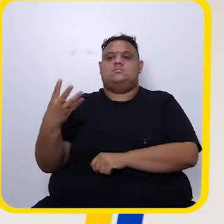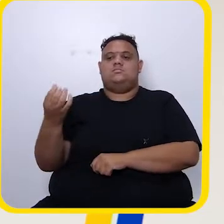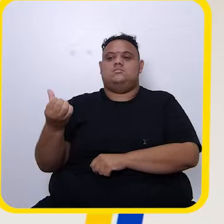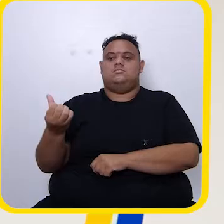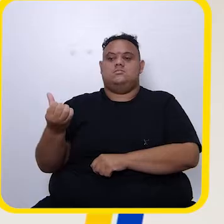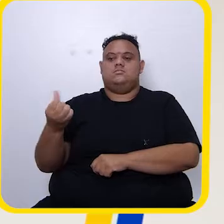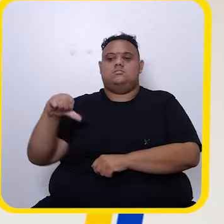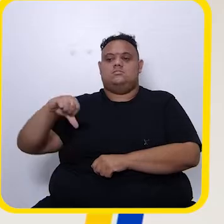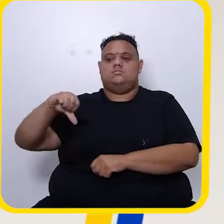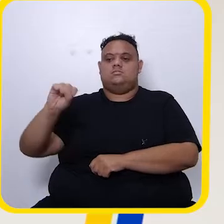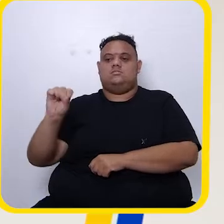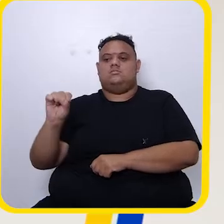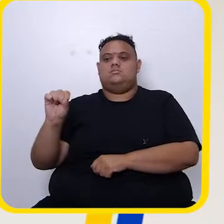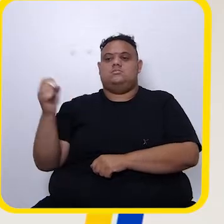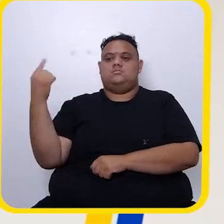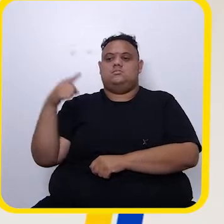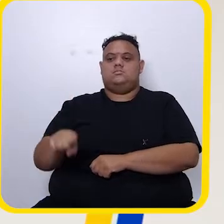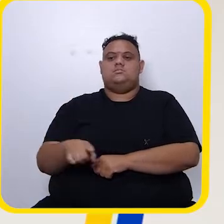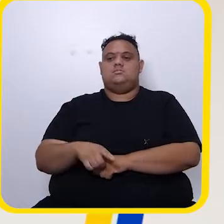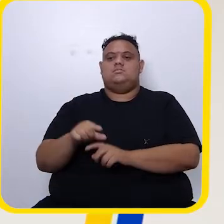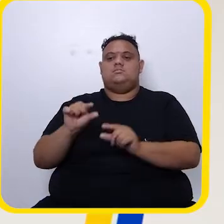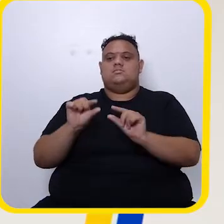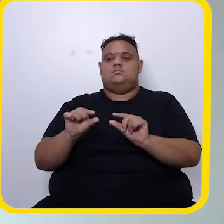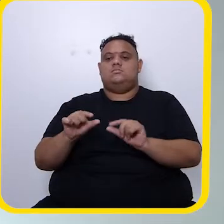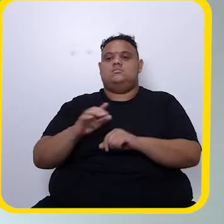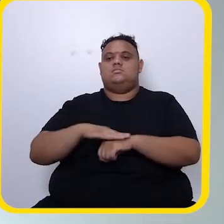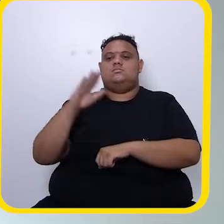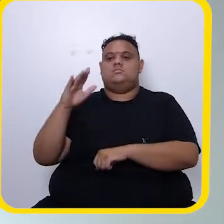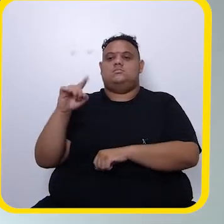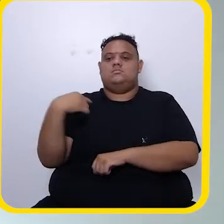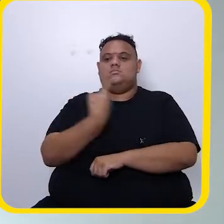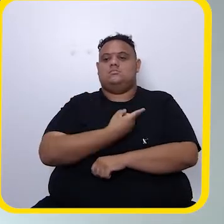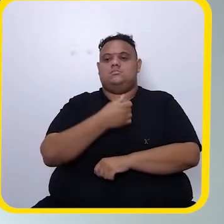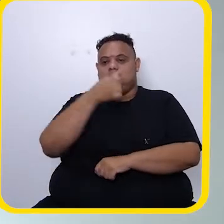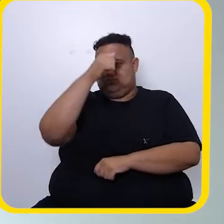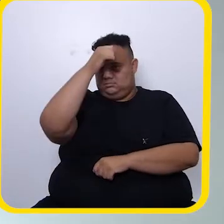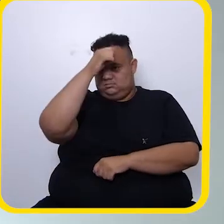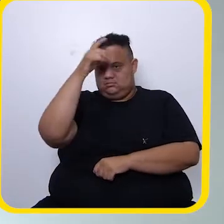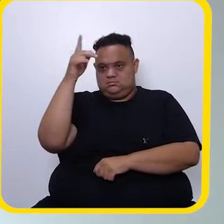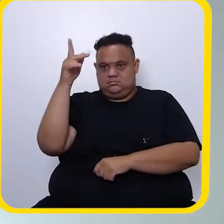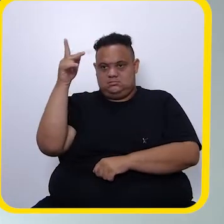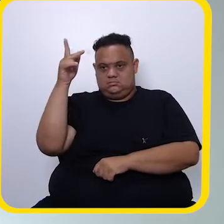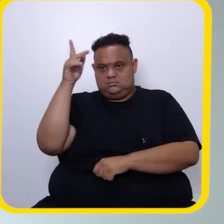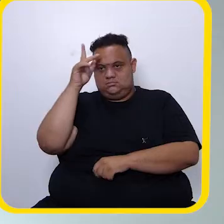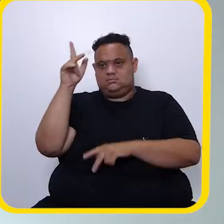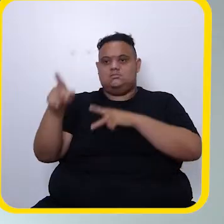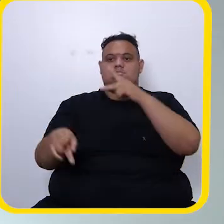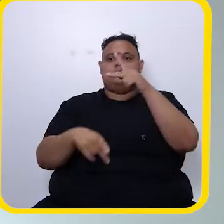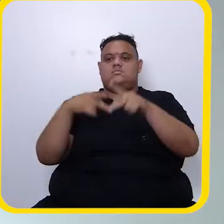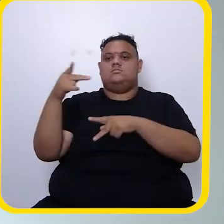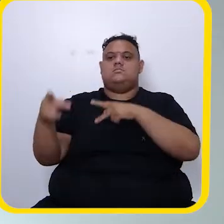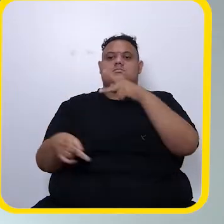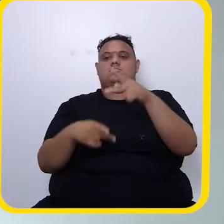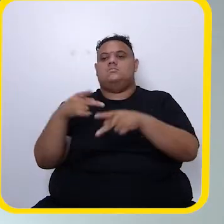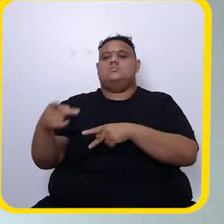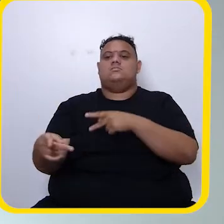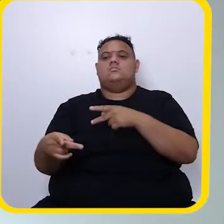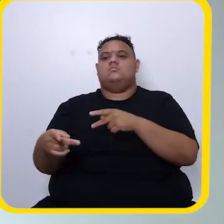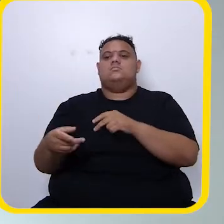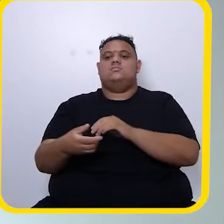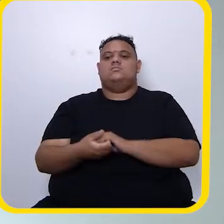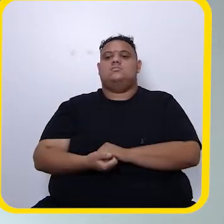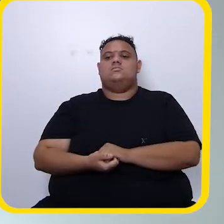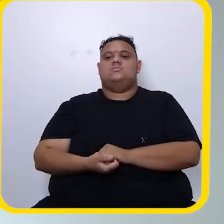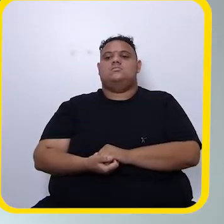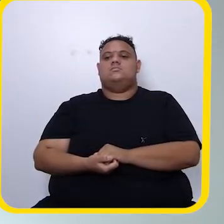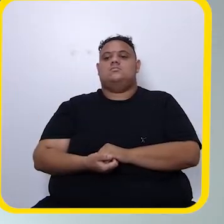de 398 mil habitantes, ou seja, um pouco maior do que o nosso município, né, em termos populacionais, é um pouco